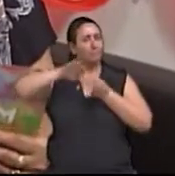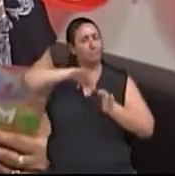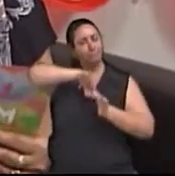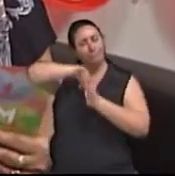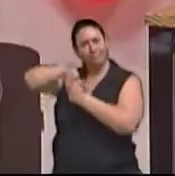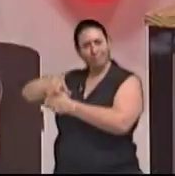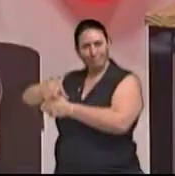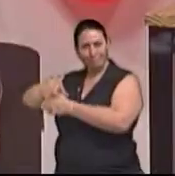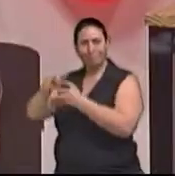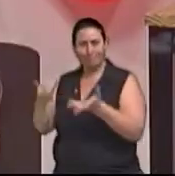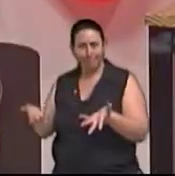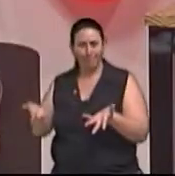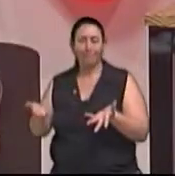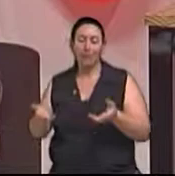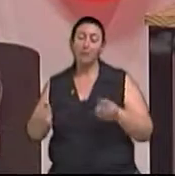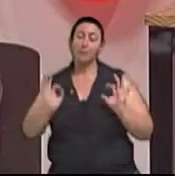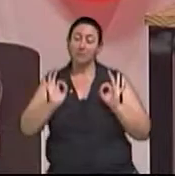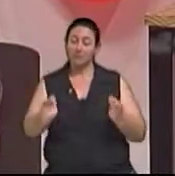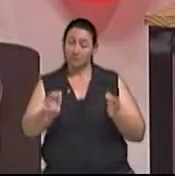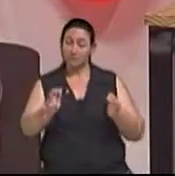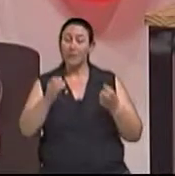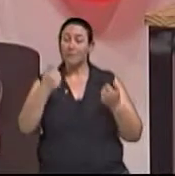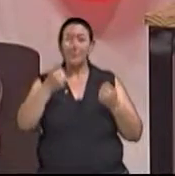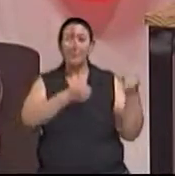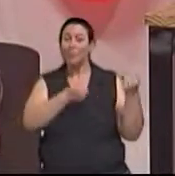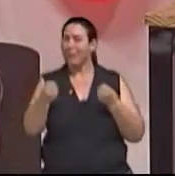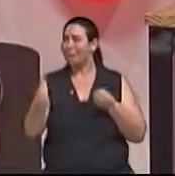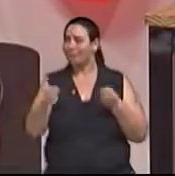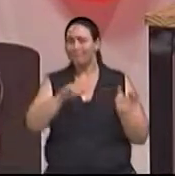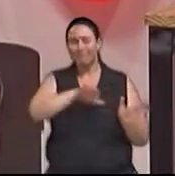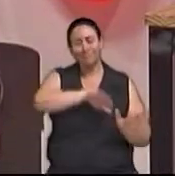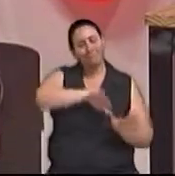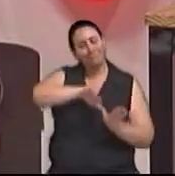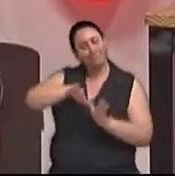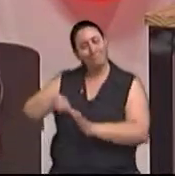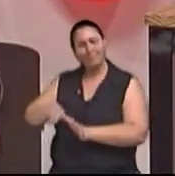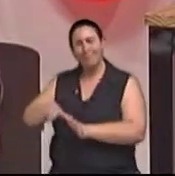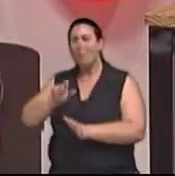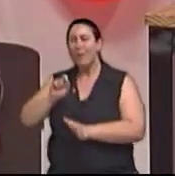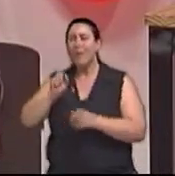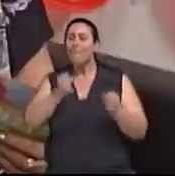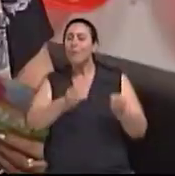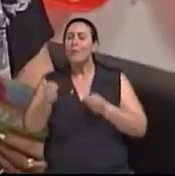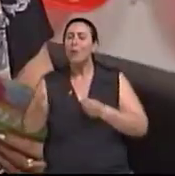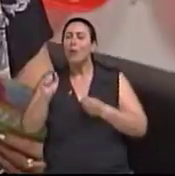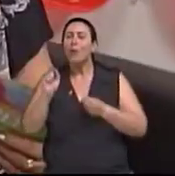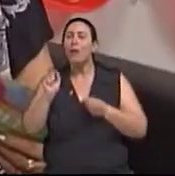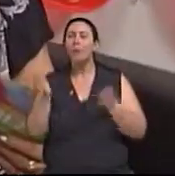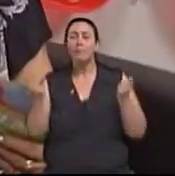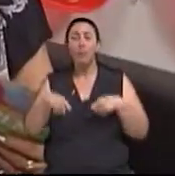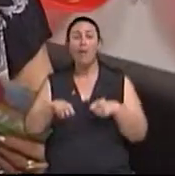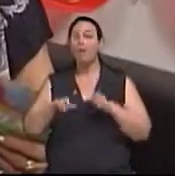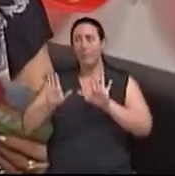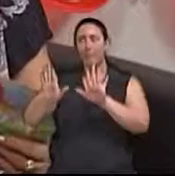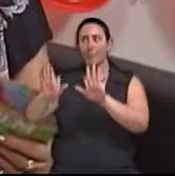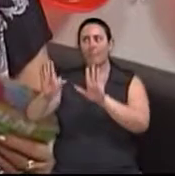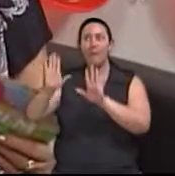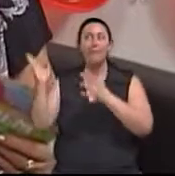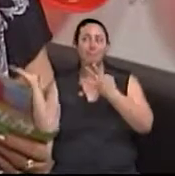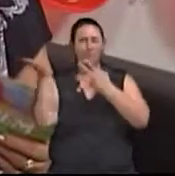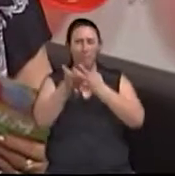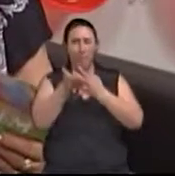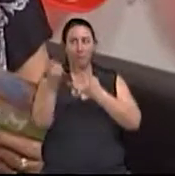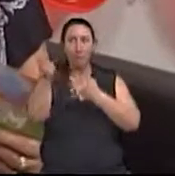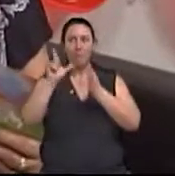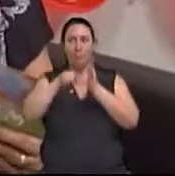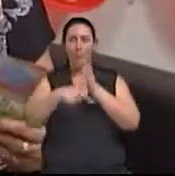nunca um jogo de poder sempre por trás então eu vou lhe pedir o seguinte nós vamos falar sobre isso depois do intervalo